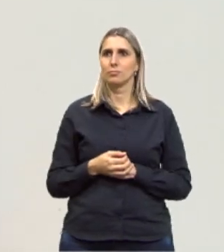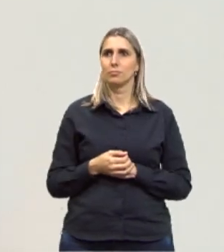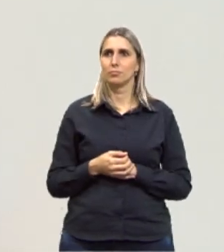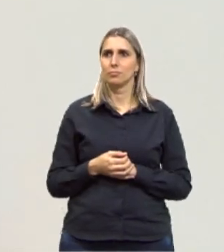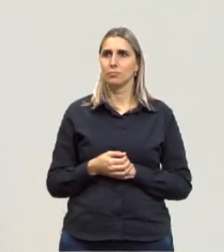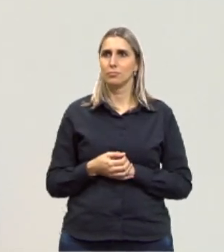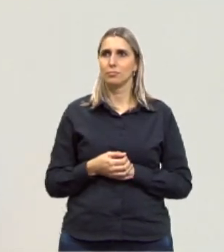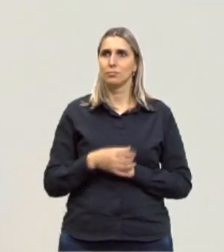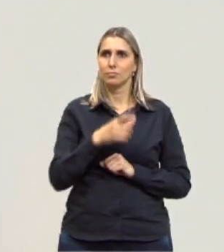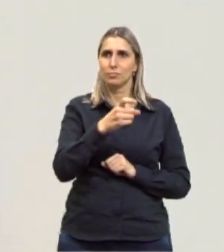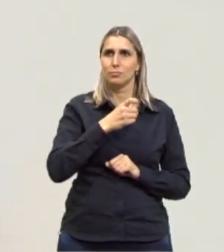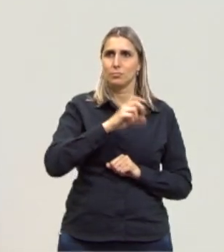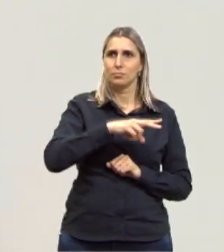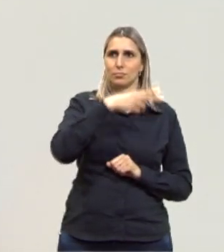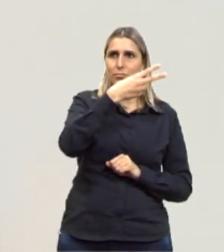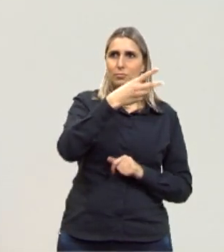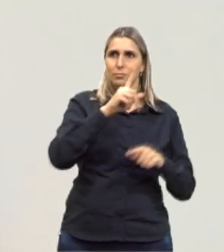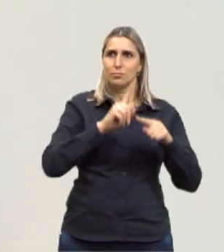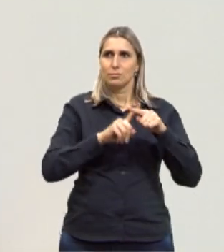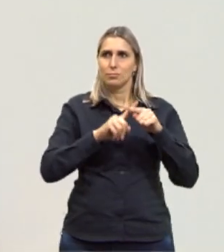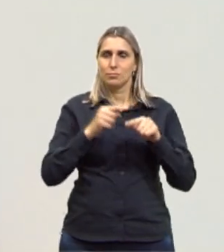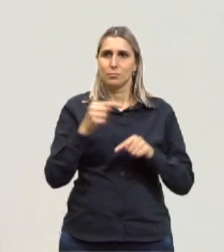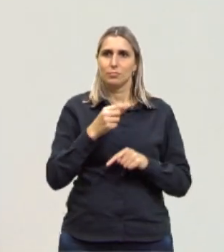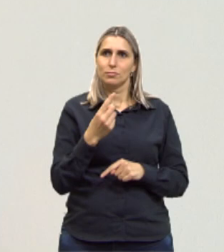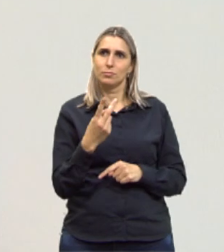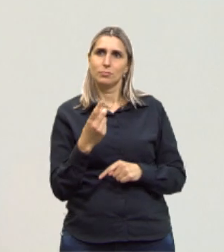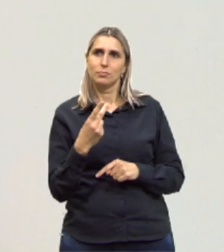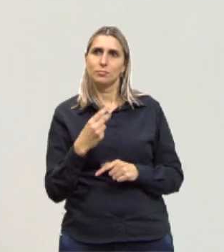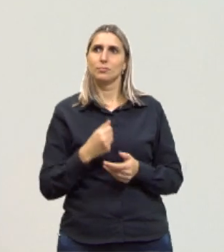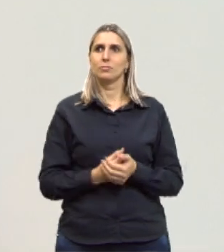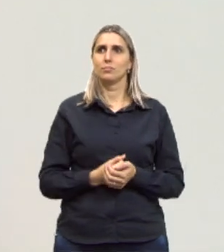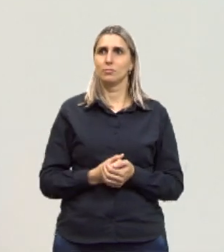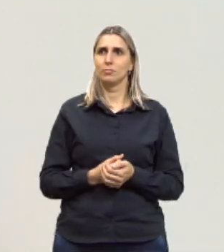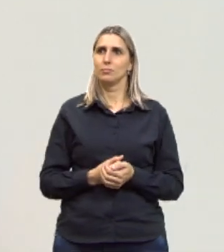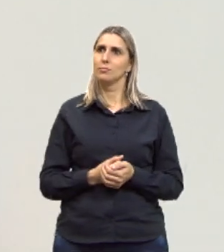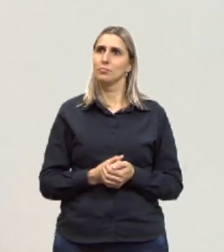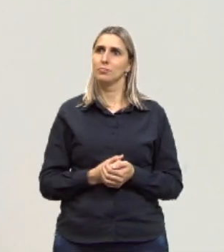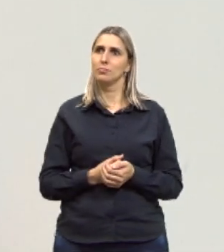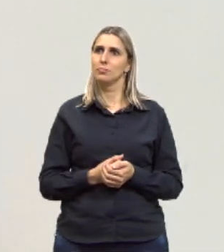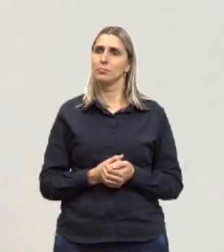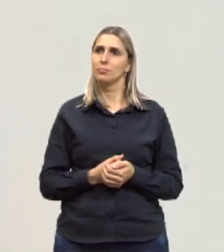X ao quadrado vezes menos 12,